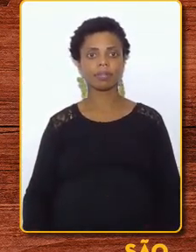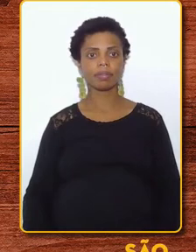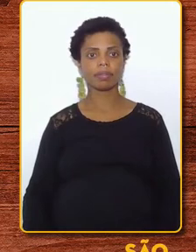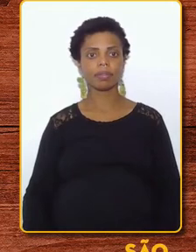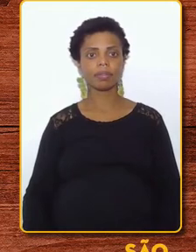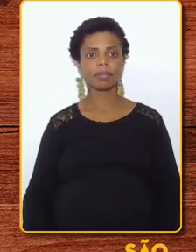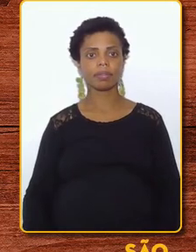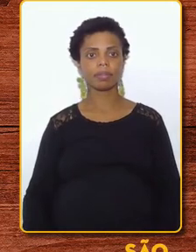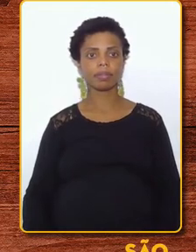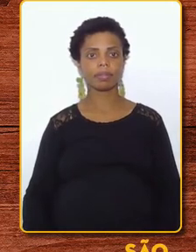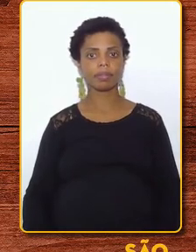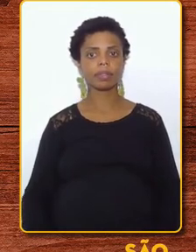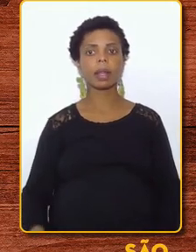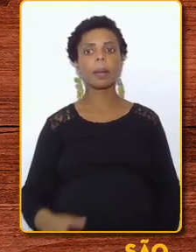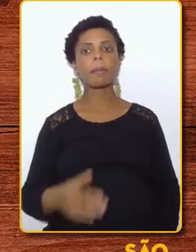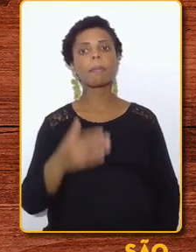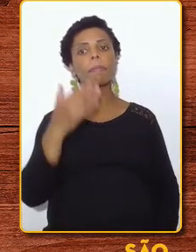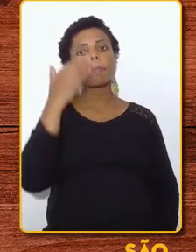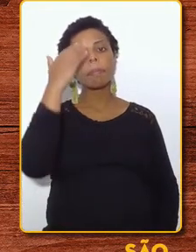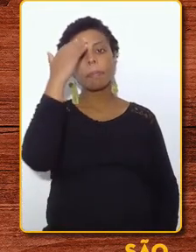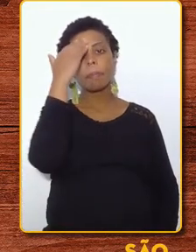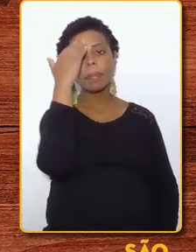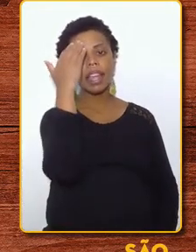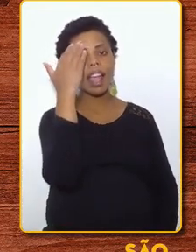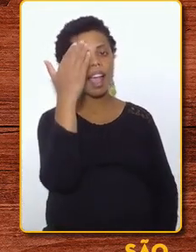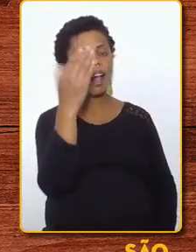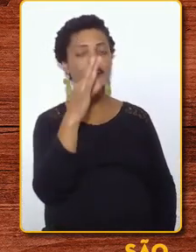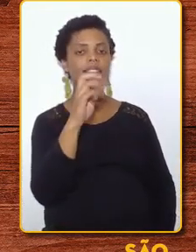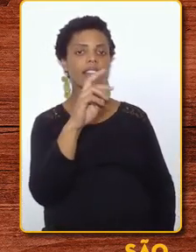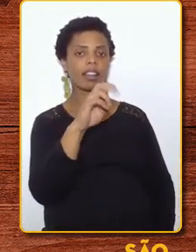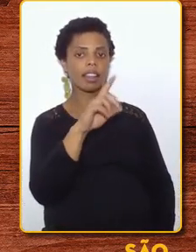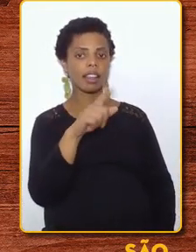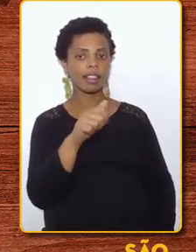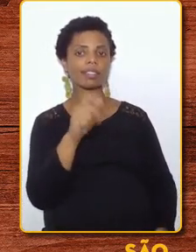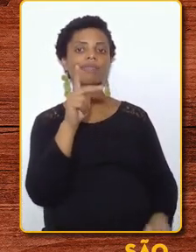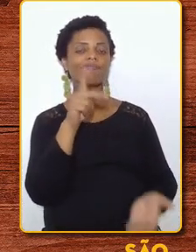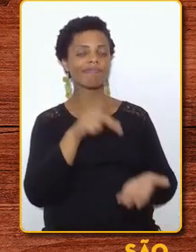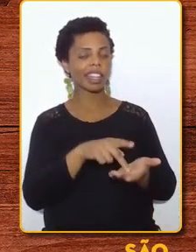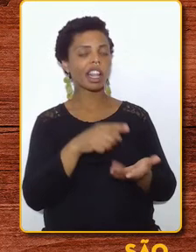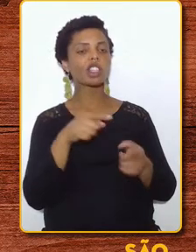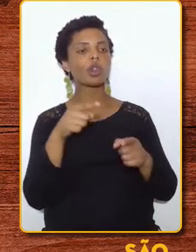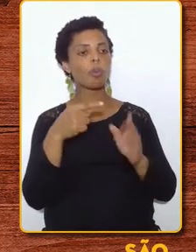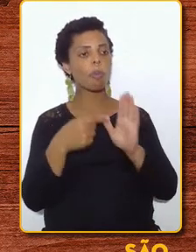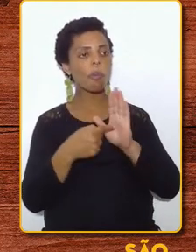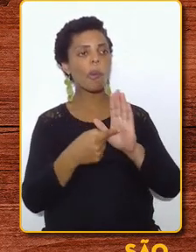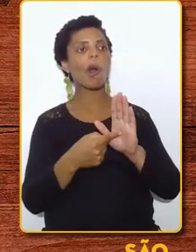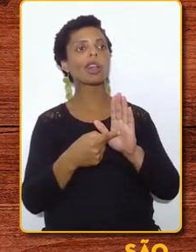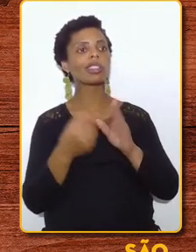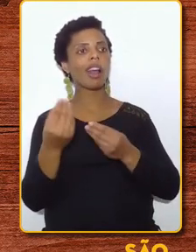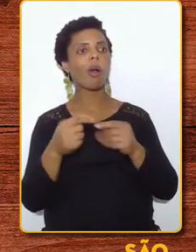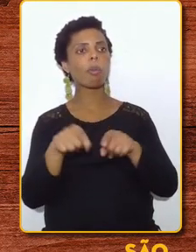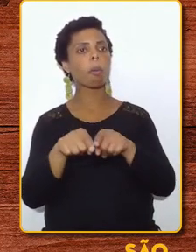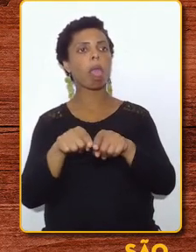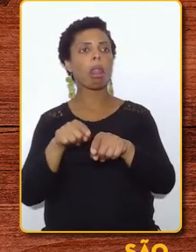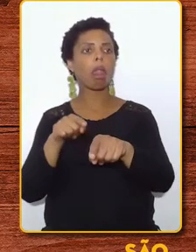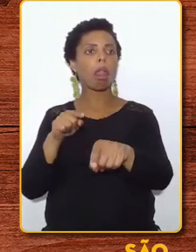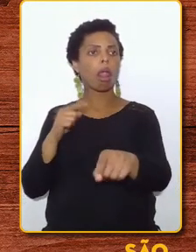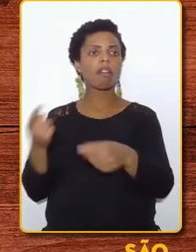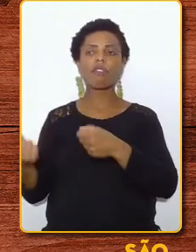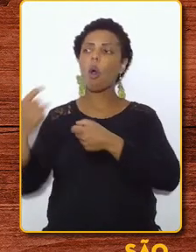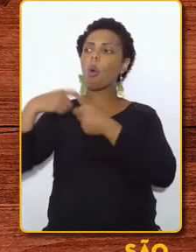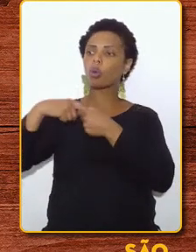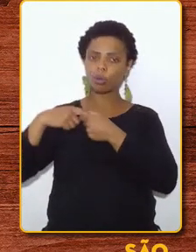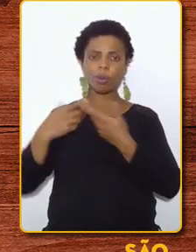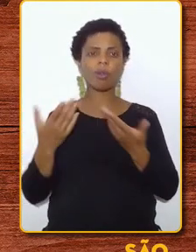Obrigada, Tereza. Realmente mostra esse retrocesso absurdo que a gente vem vivendo, né, e que a gente